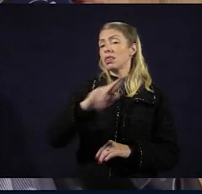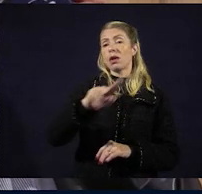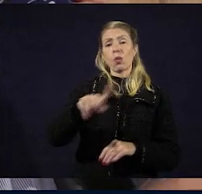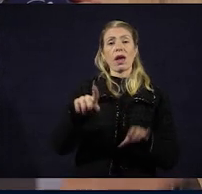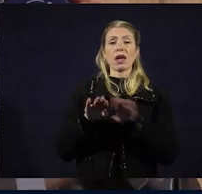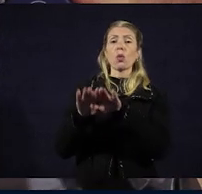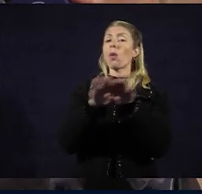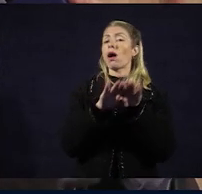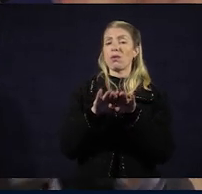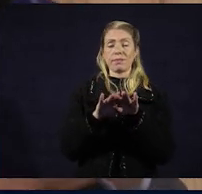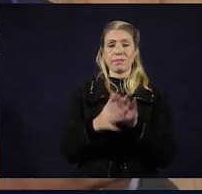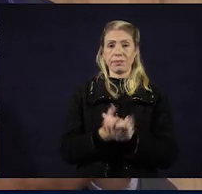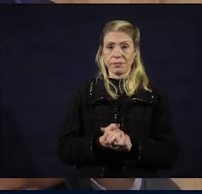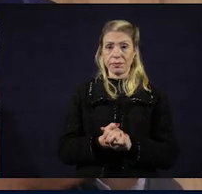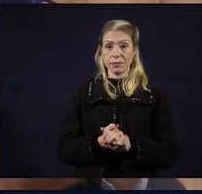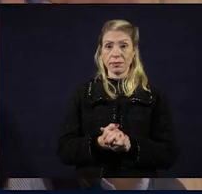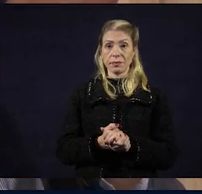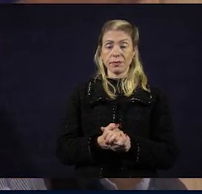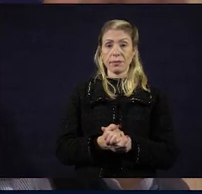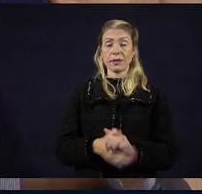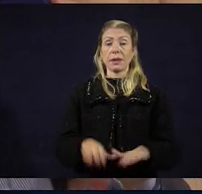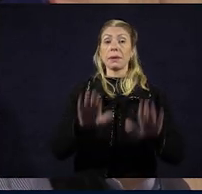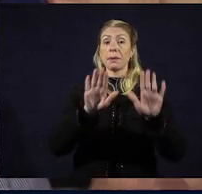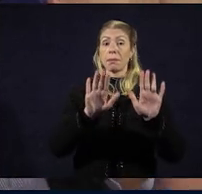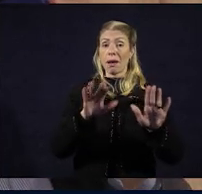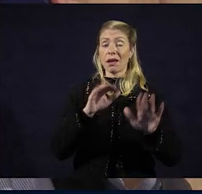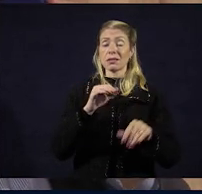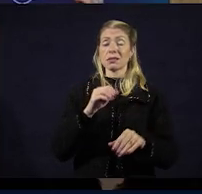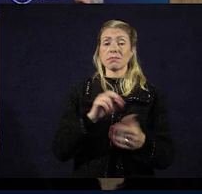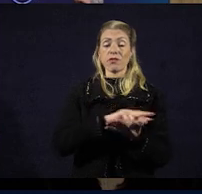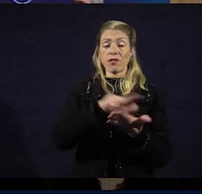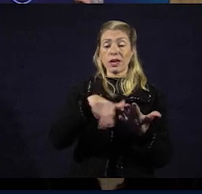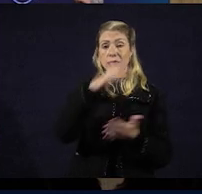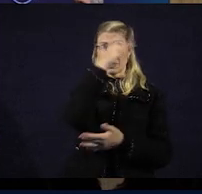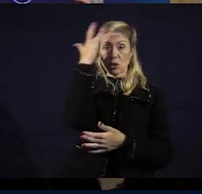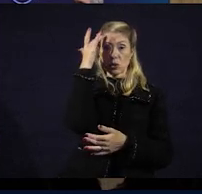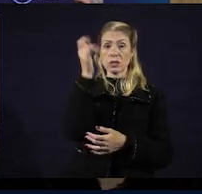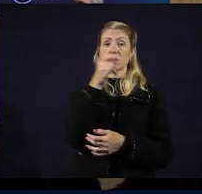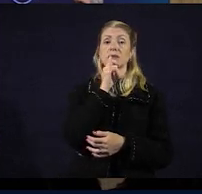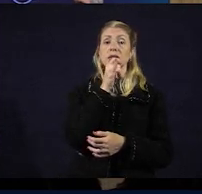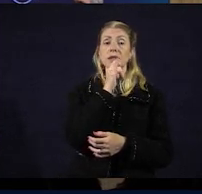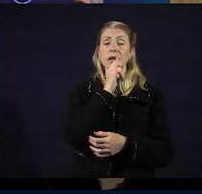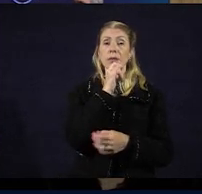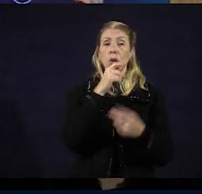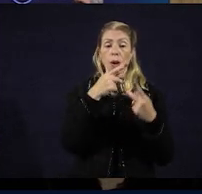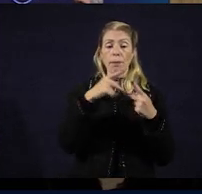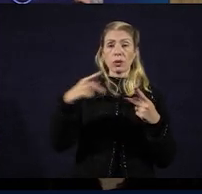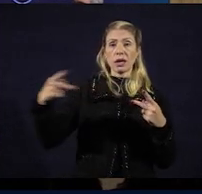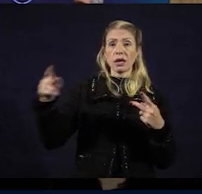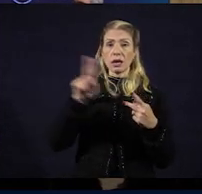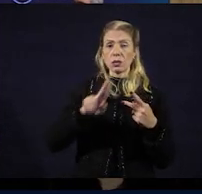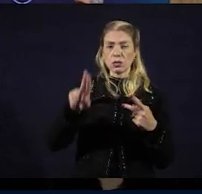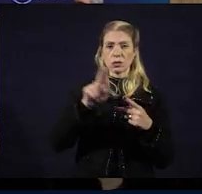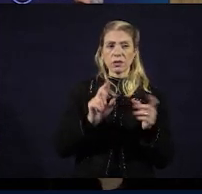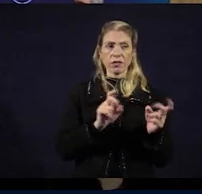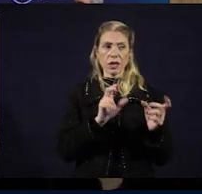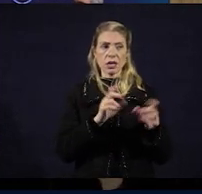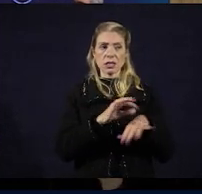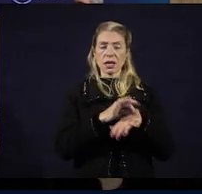é e eu via muito isso muito a gente que cobria talvez às vezes proteína animal e